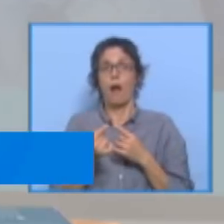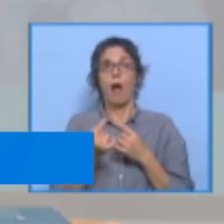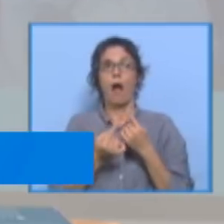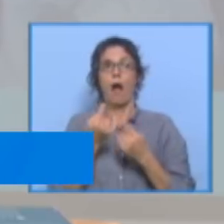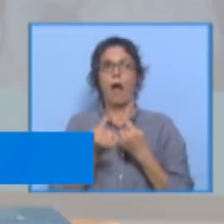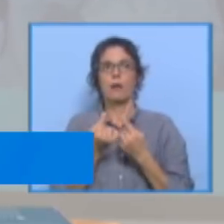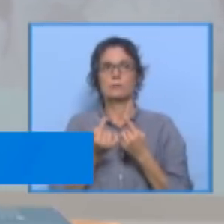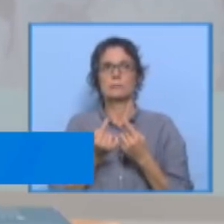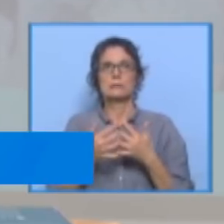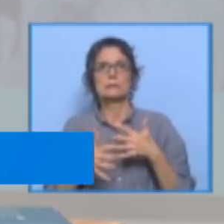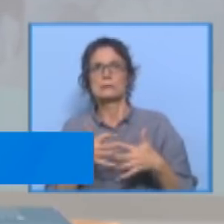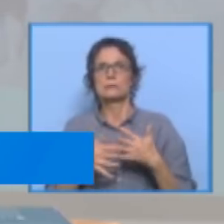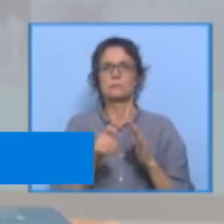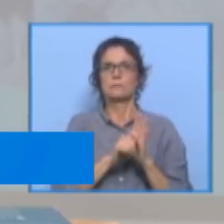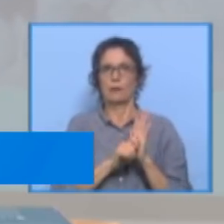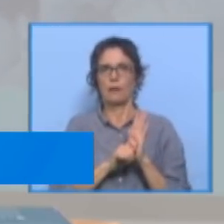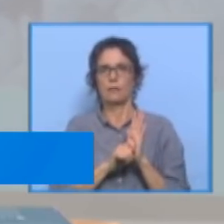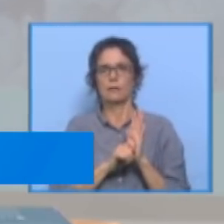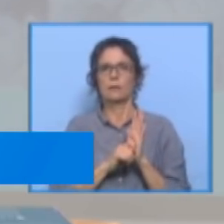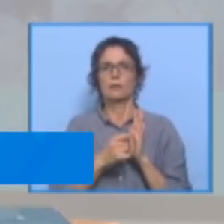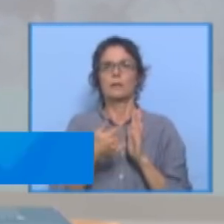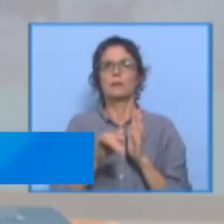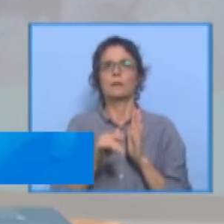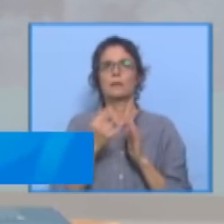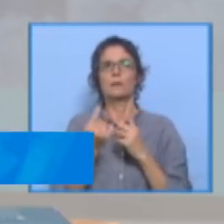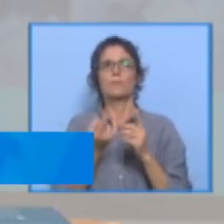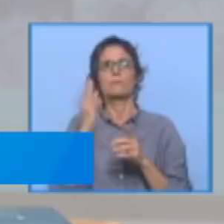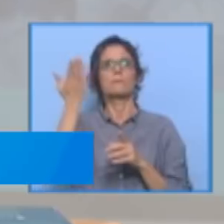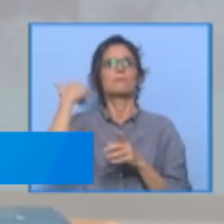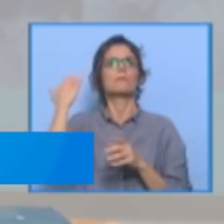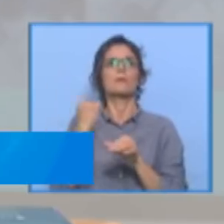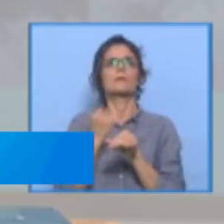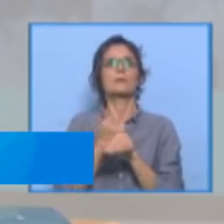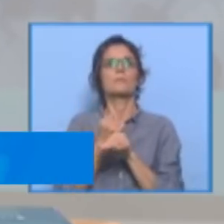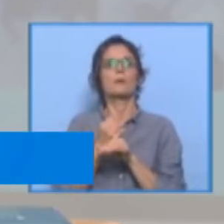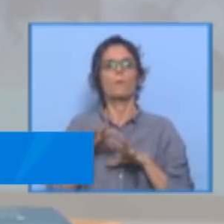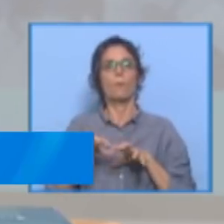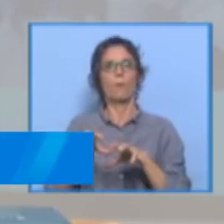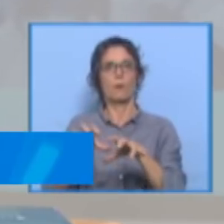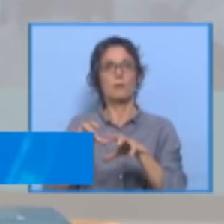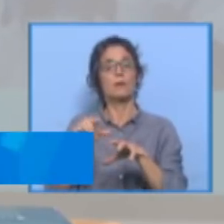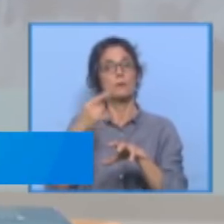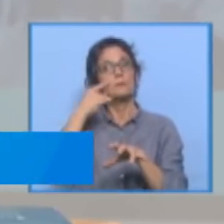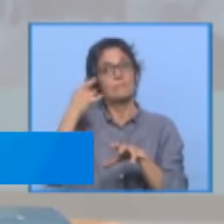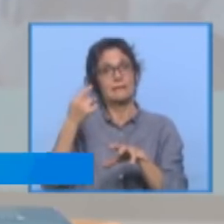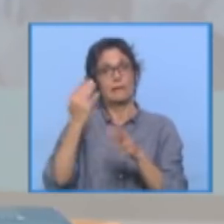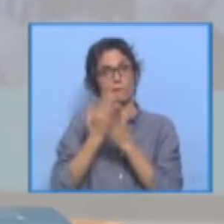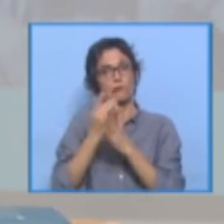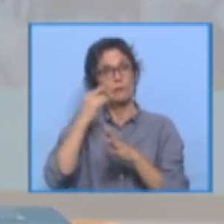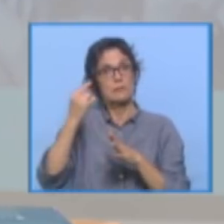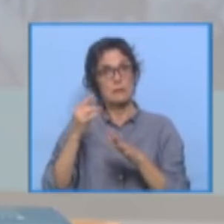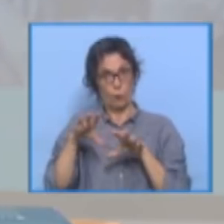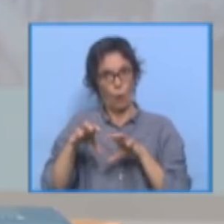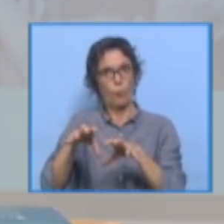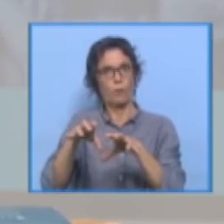éticos, mas também quando fui médico, eu trabalhei 10 anos como oncologista, especializei-me na oncologia e